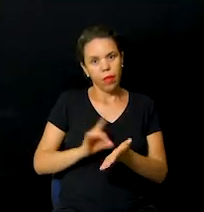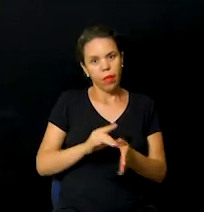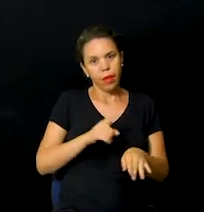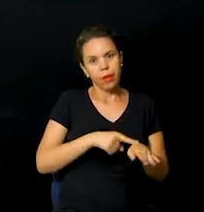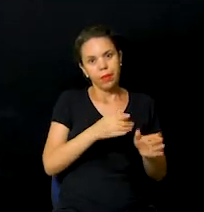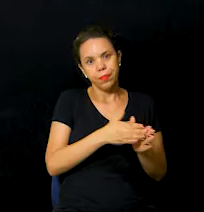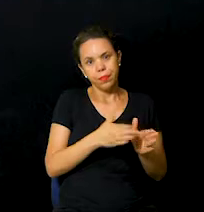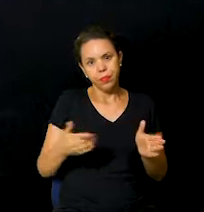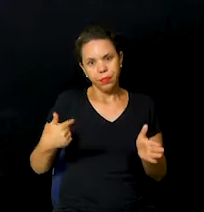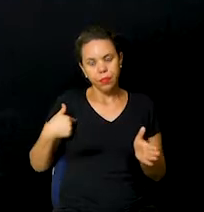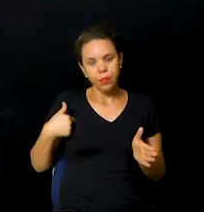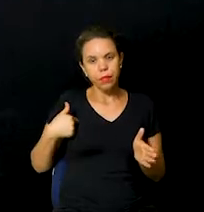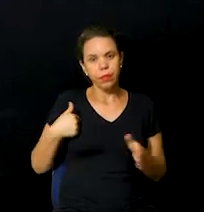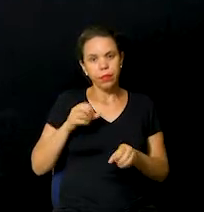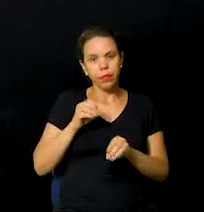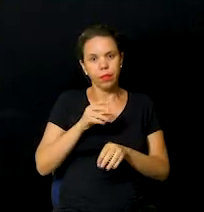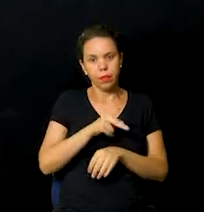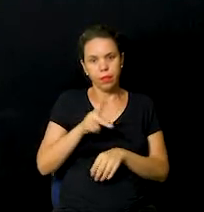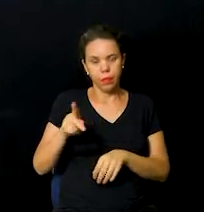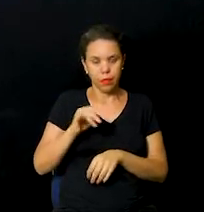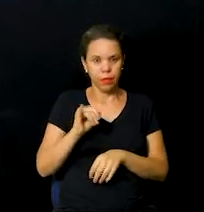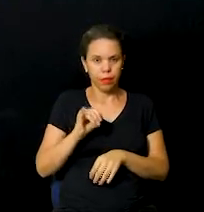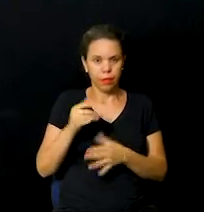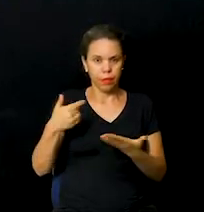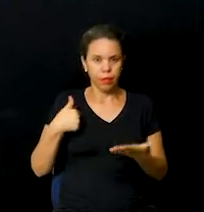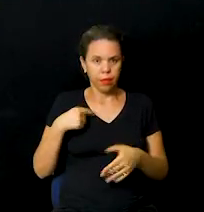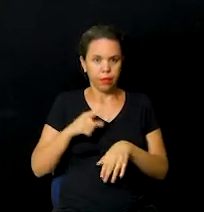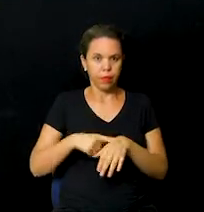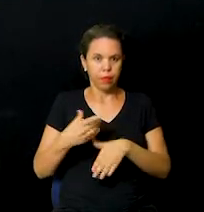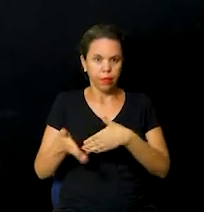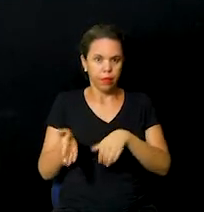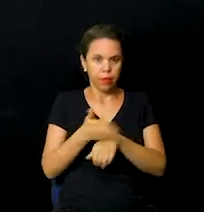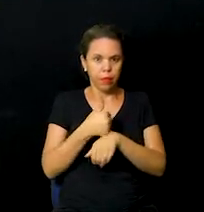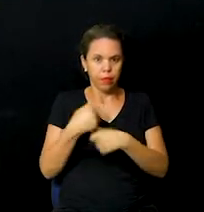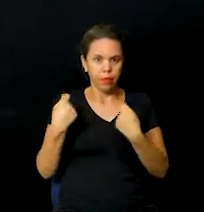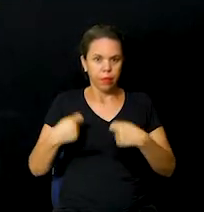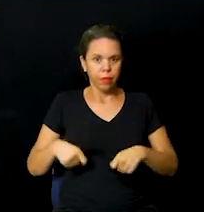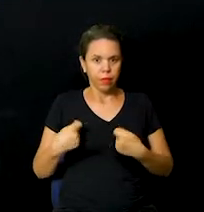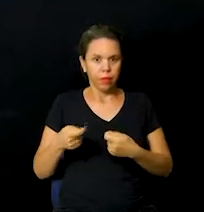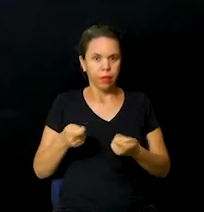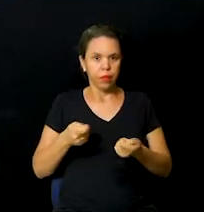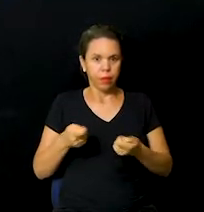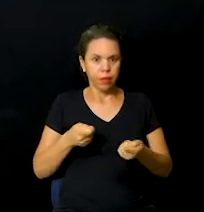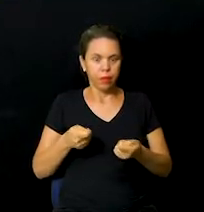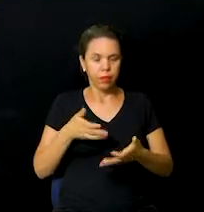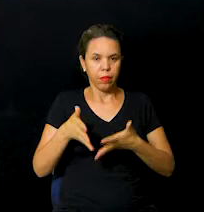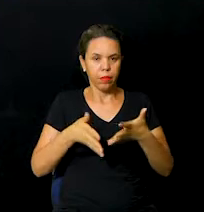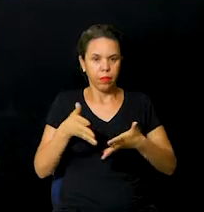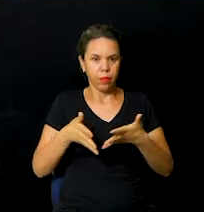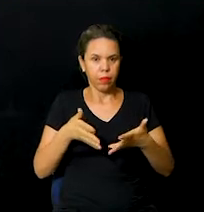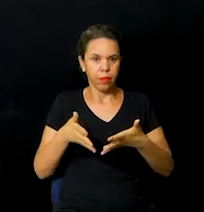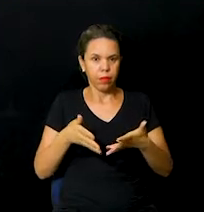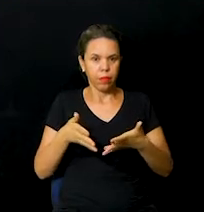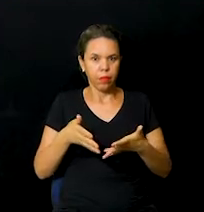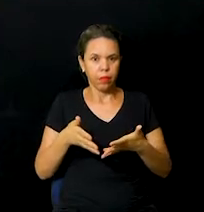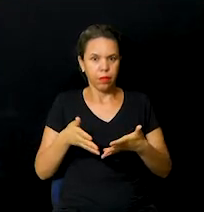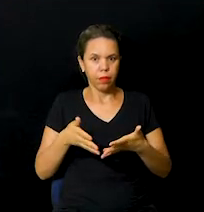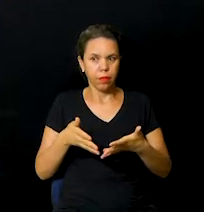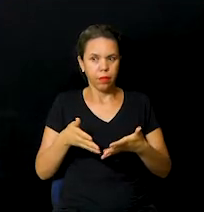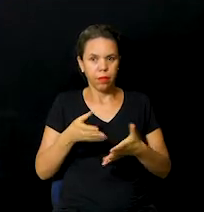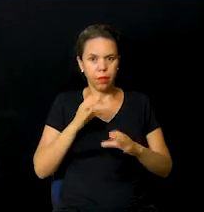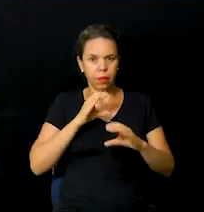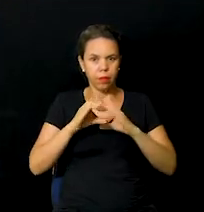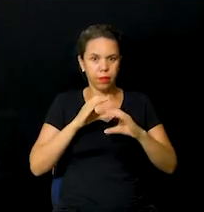real, aonde eu, como instrutora, em algum momento ali, o quanto antes, eu vou precisar ter domínio da língua para exatamente